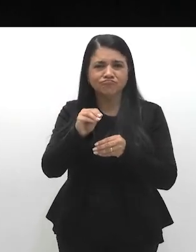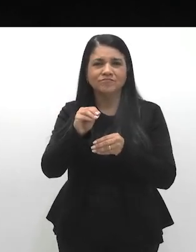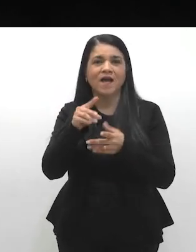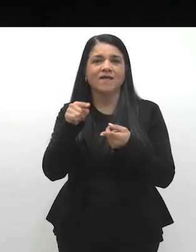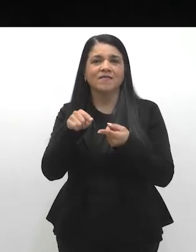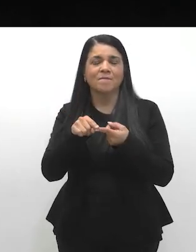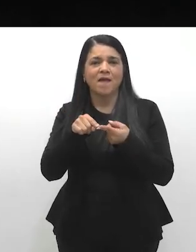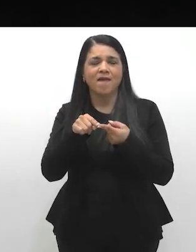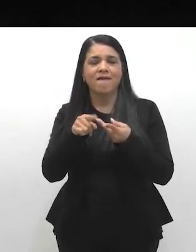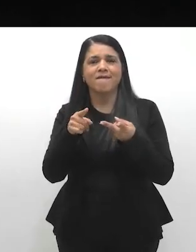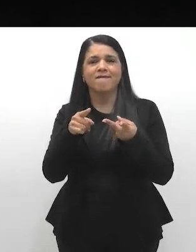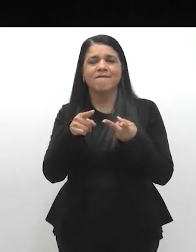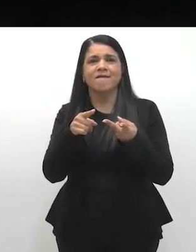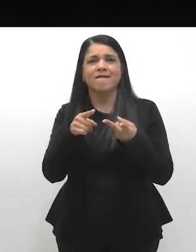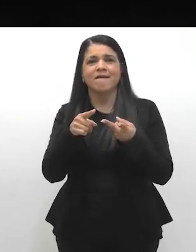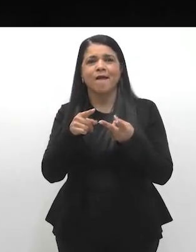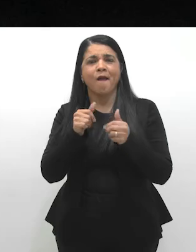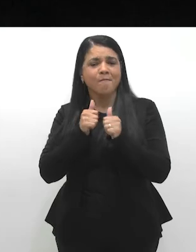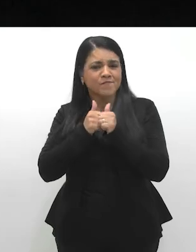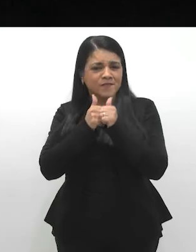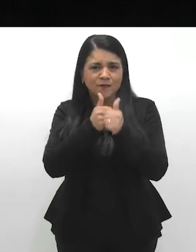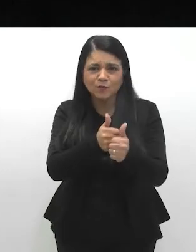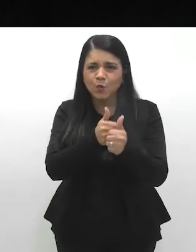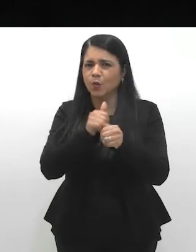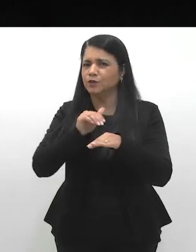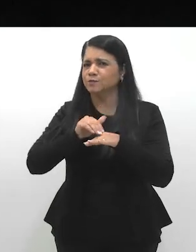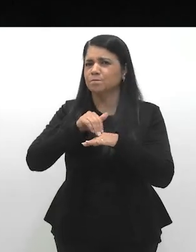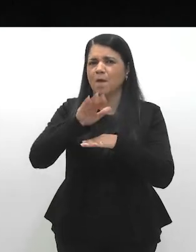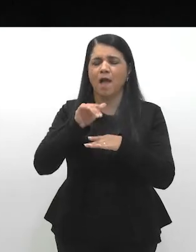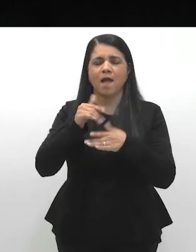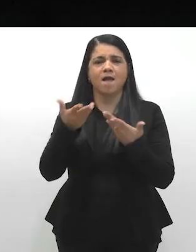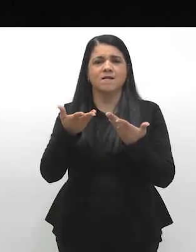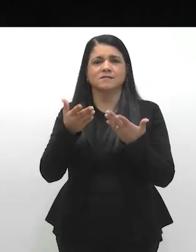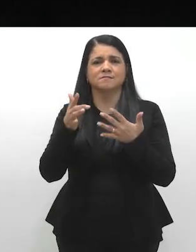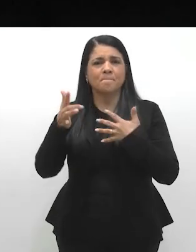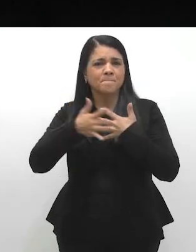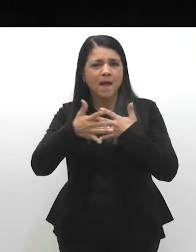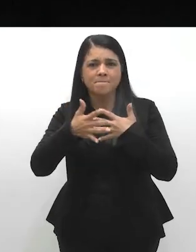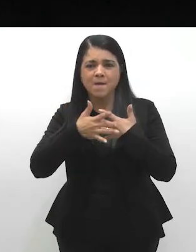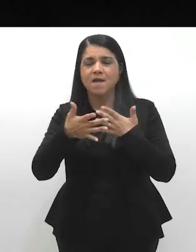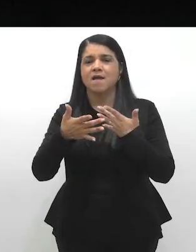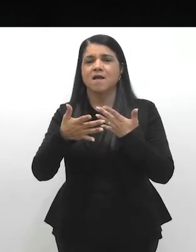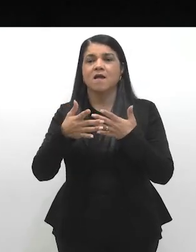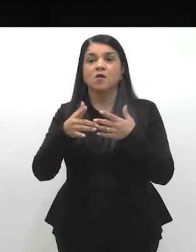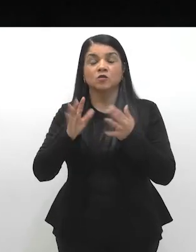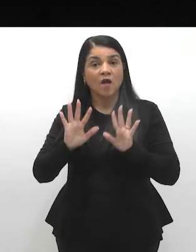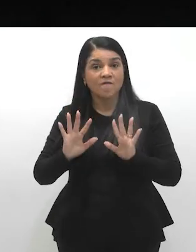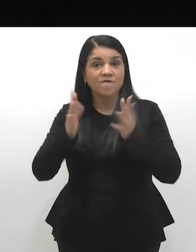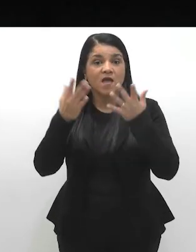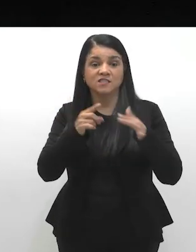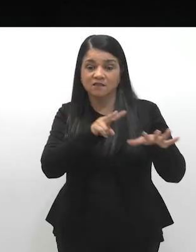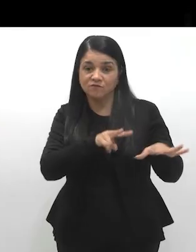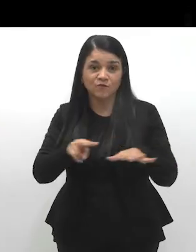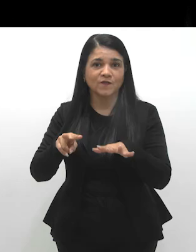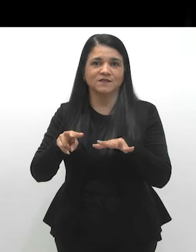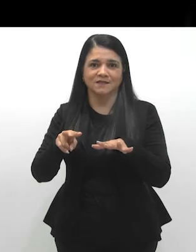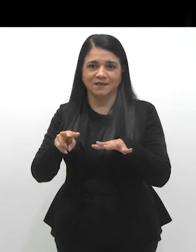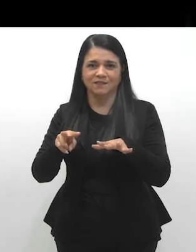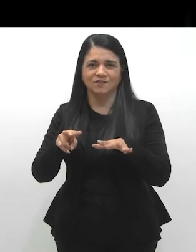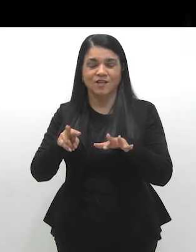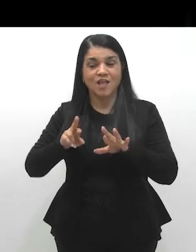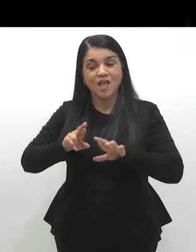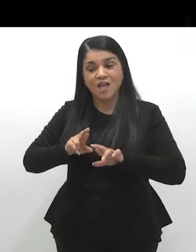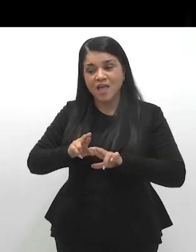aumenta significativamente o nosso número de seguidores dentro da nossa página nos momentos que realizamos essas festas. Quer dizer, tira aquela impressão